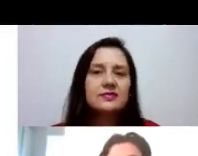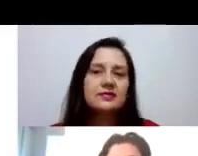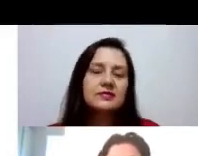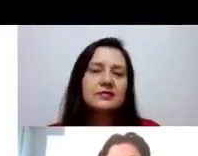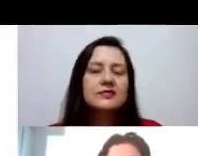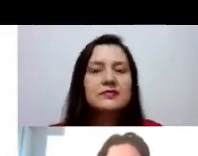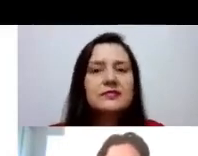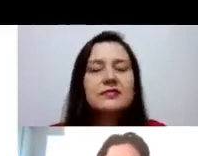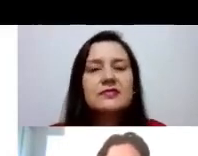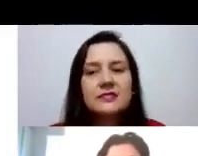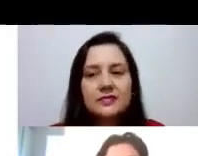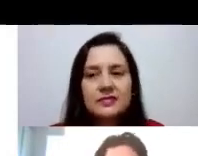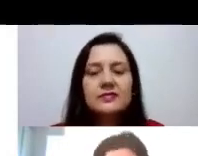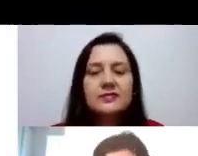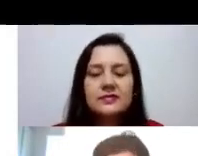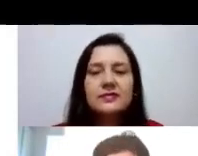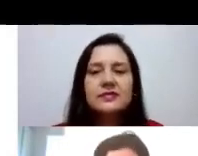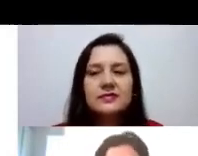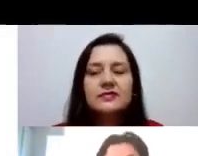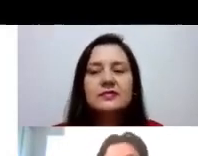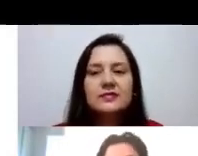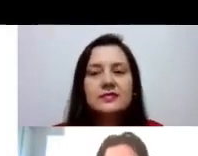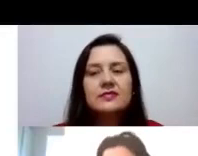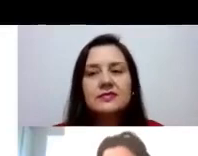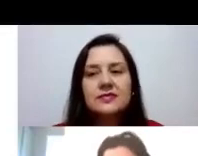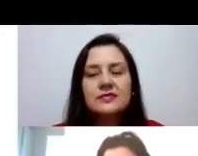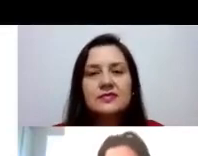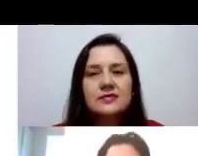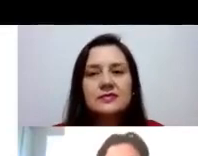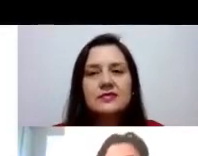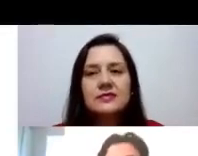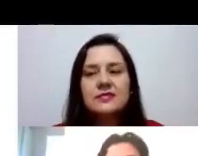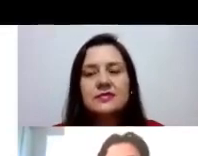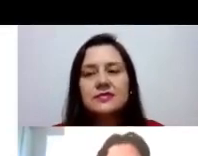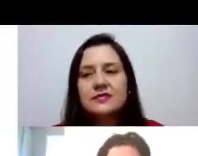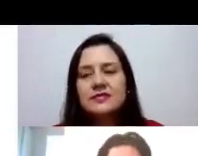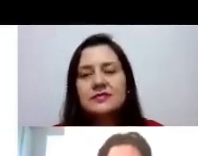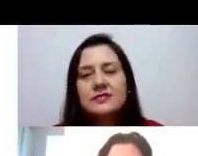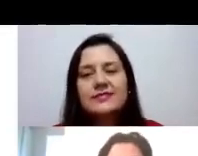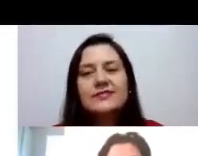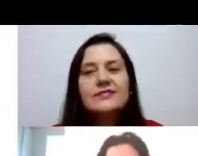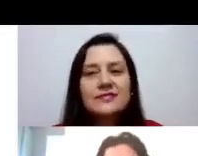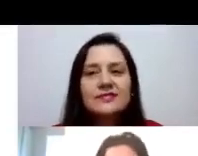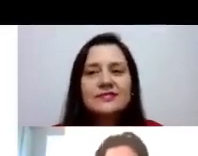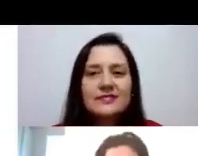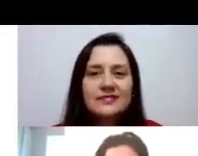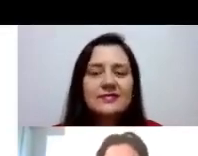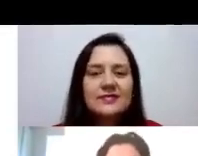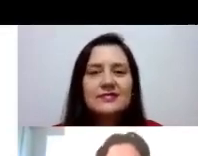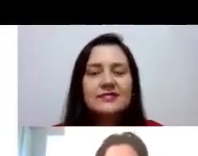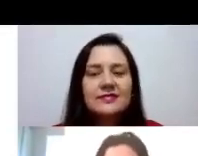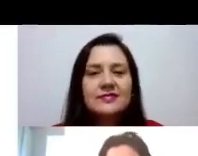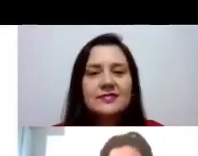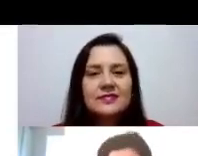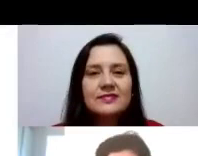da pessoa X que trabalha no setor Y. Então, ele fica todo o tempo falando assim, eu quero saber o que a pessoa X fez